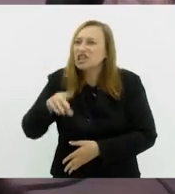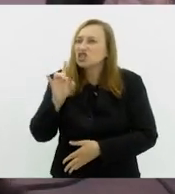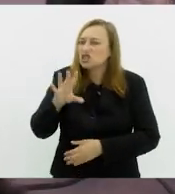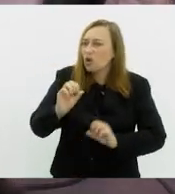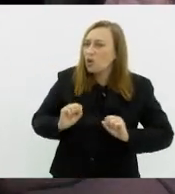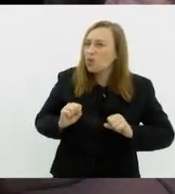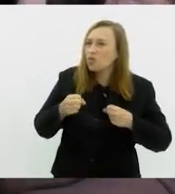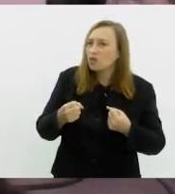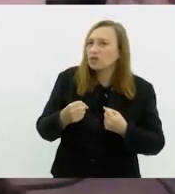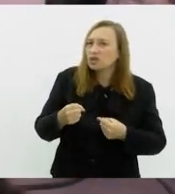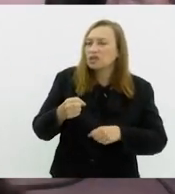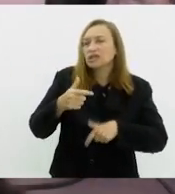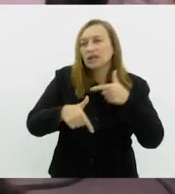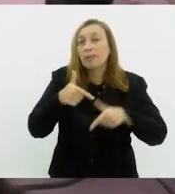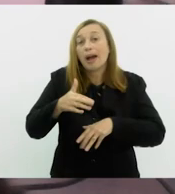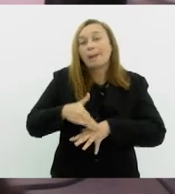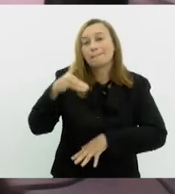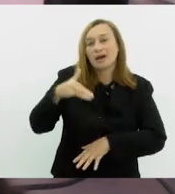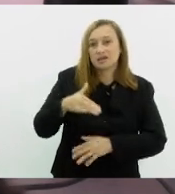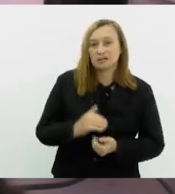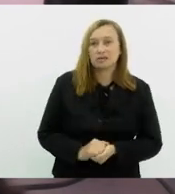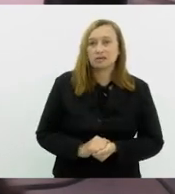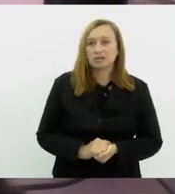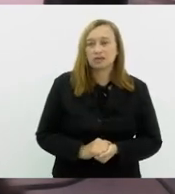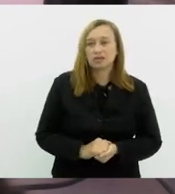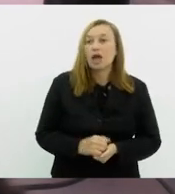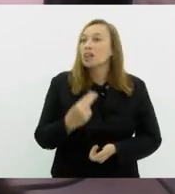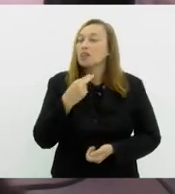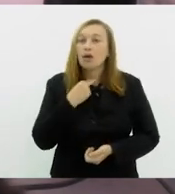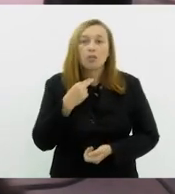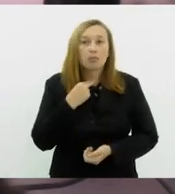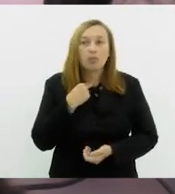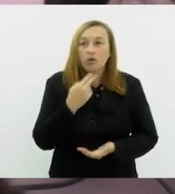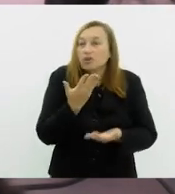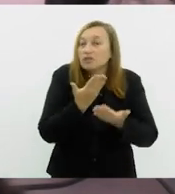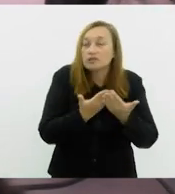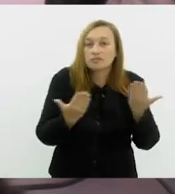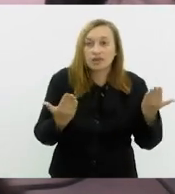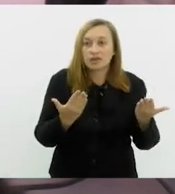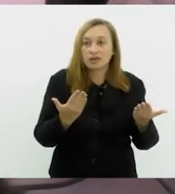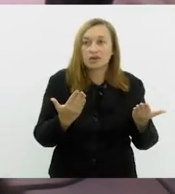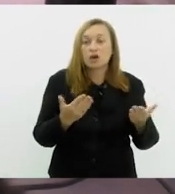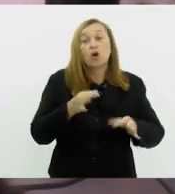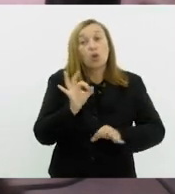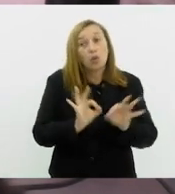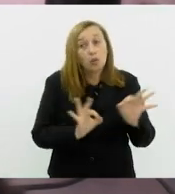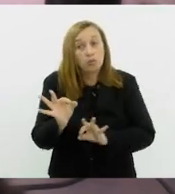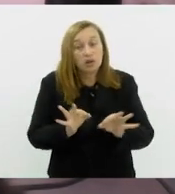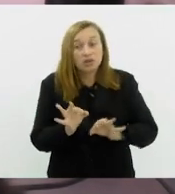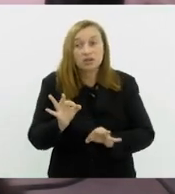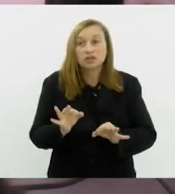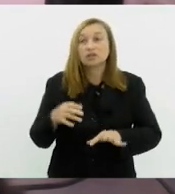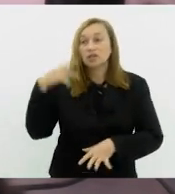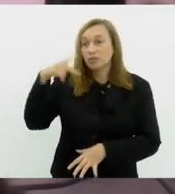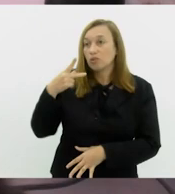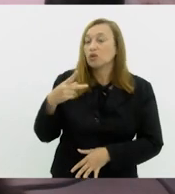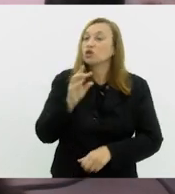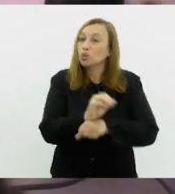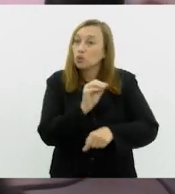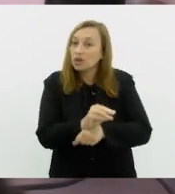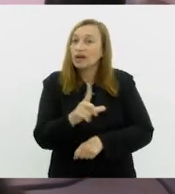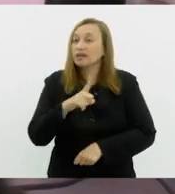de trabalho a mais. A gente não pode cair nessa esparrela. O plano da política do cuidado tem que, sim,